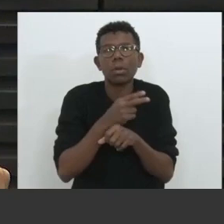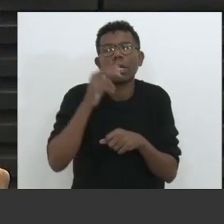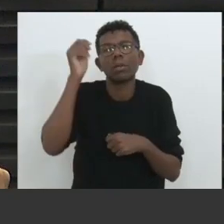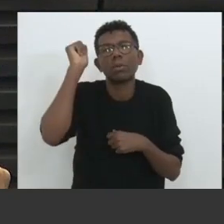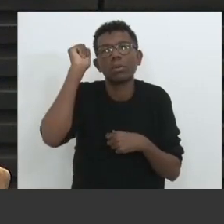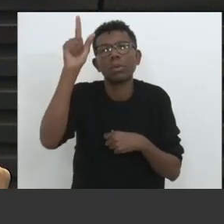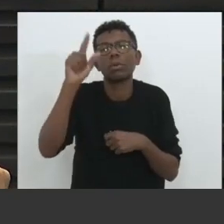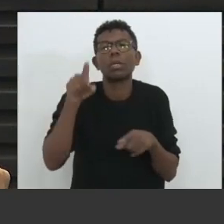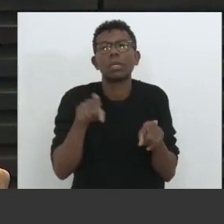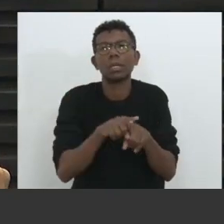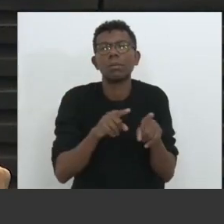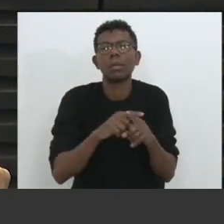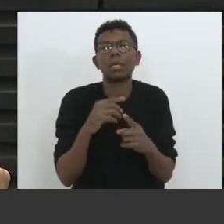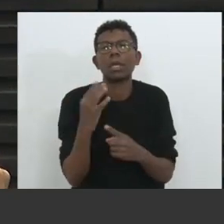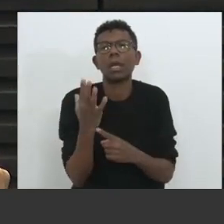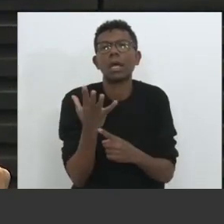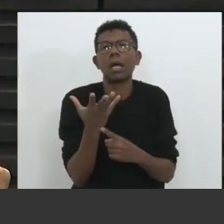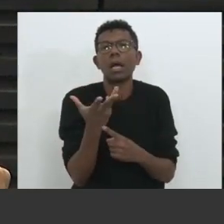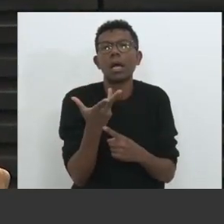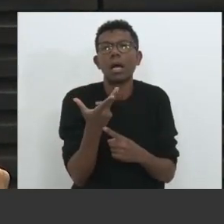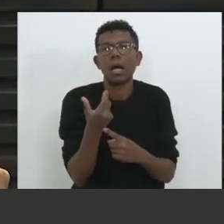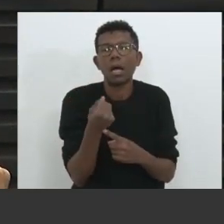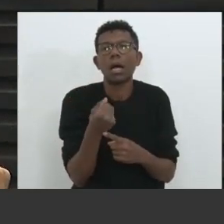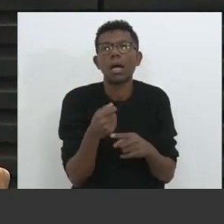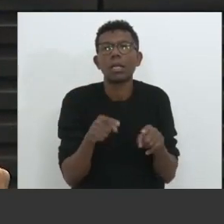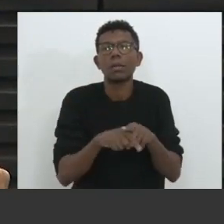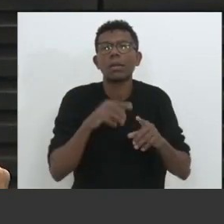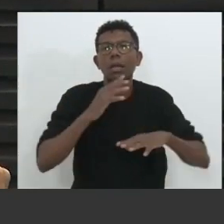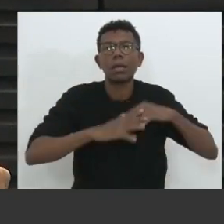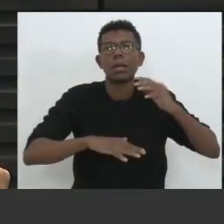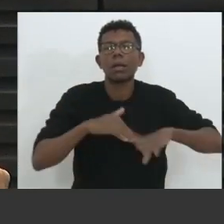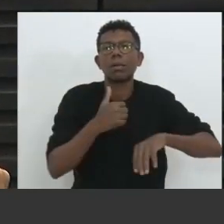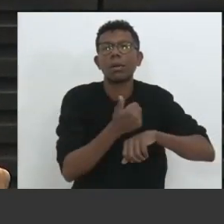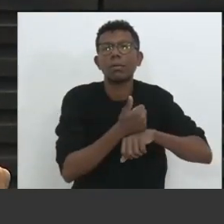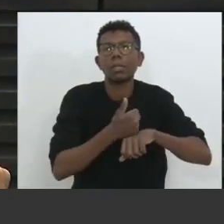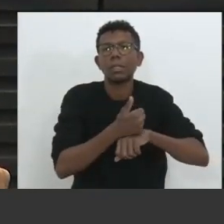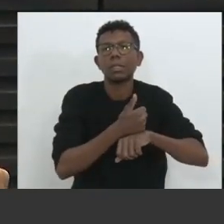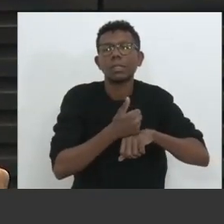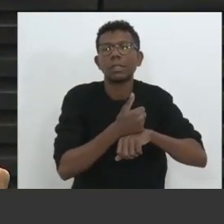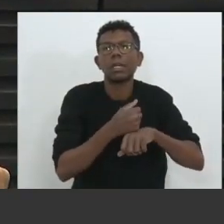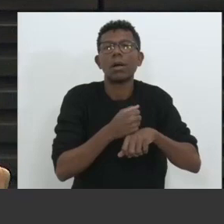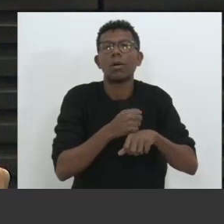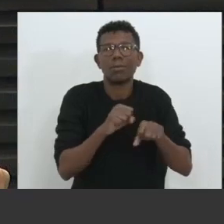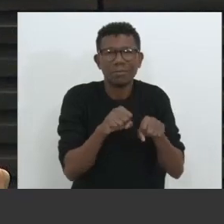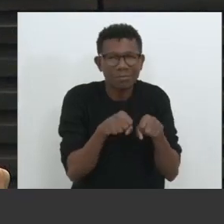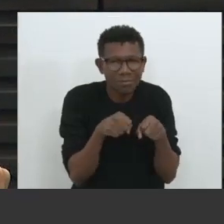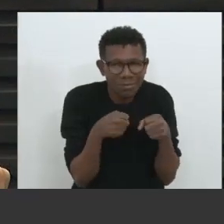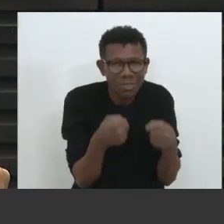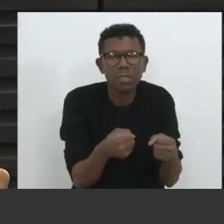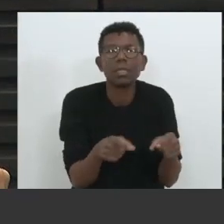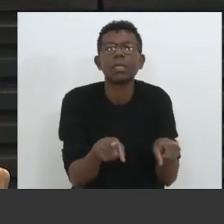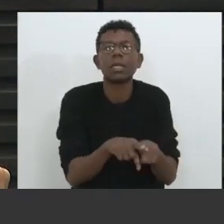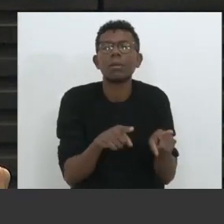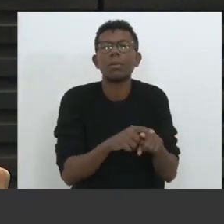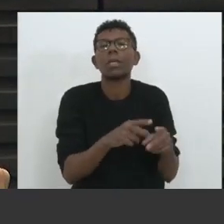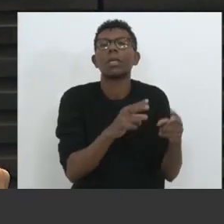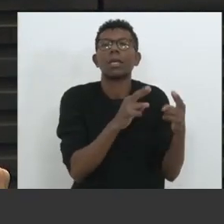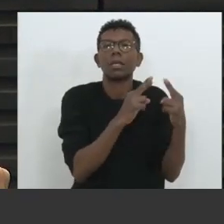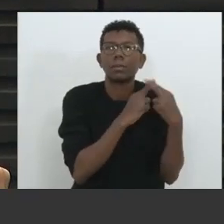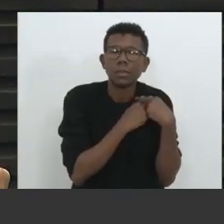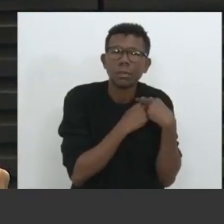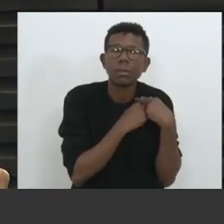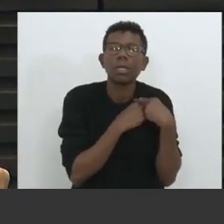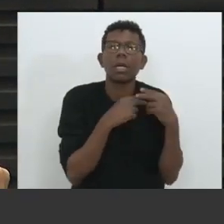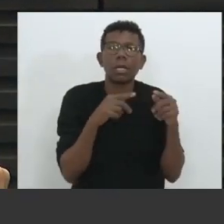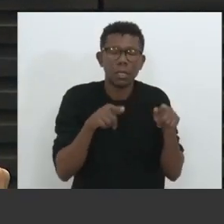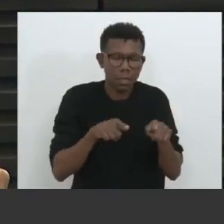democrática exercendo sua profissão com Total dedicação zelo e responsabilidade sendo para Guarulhos